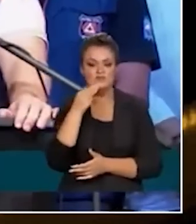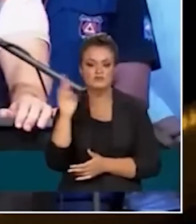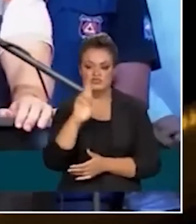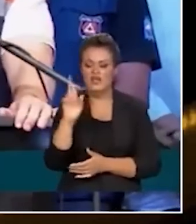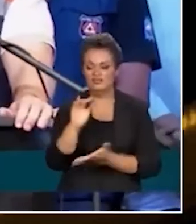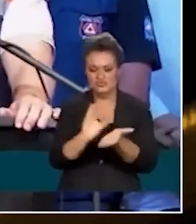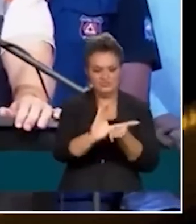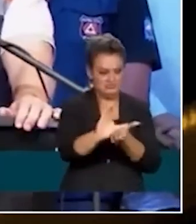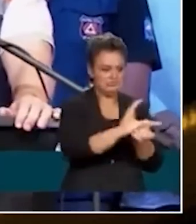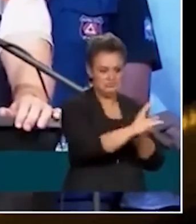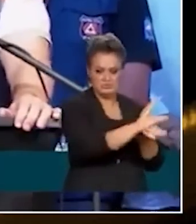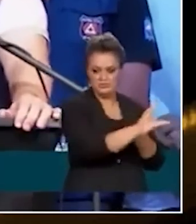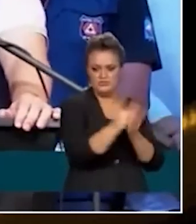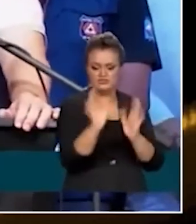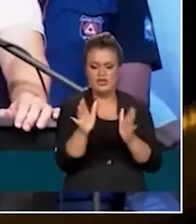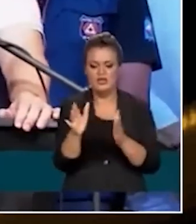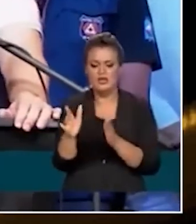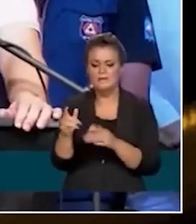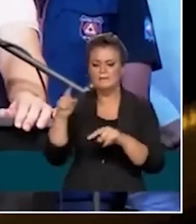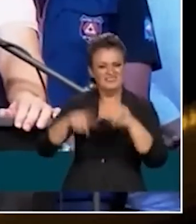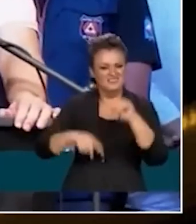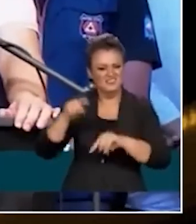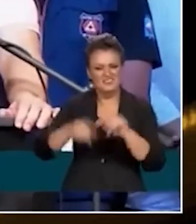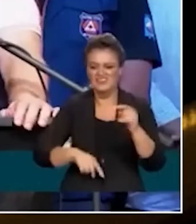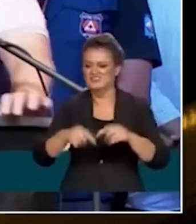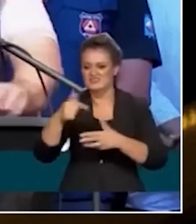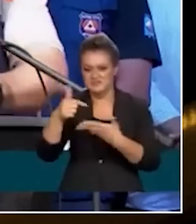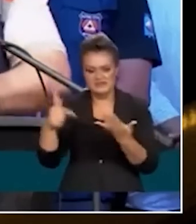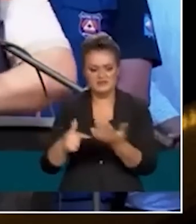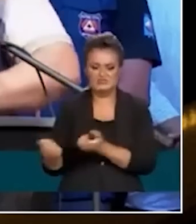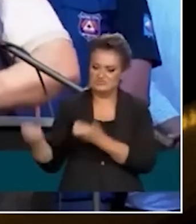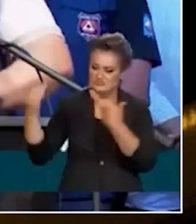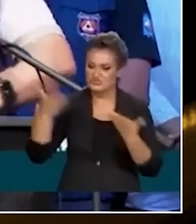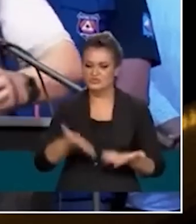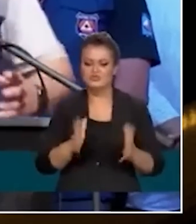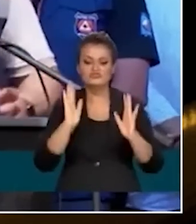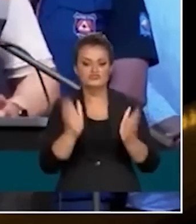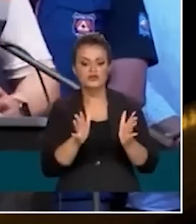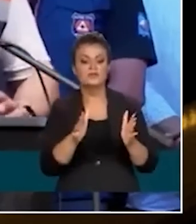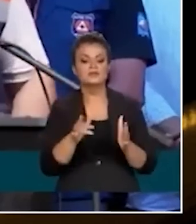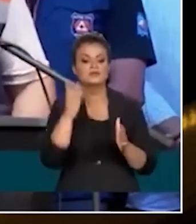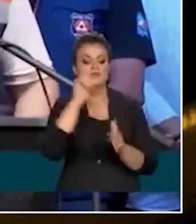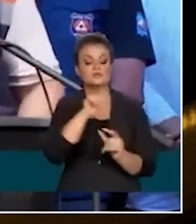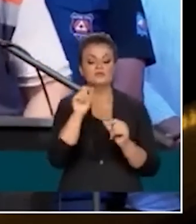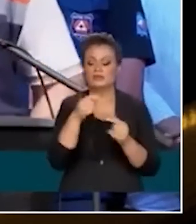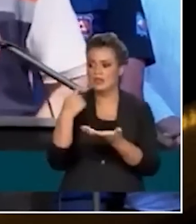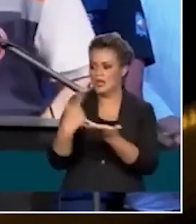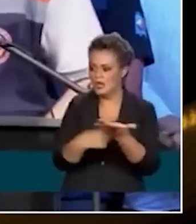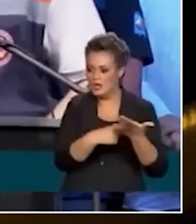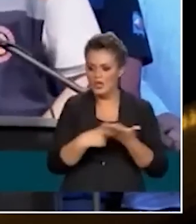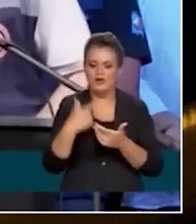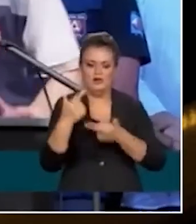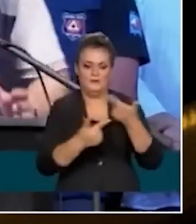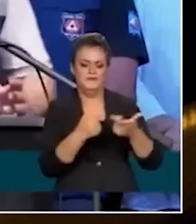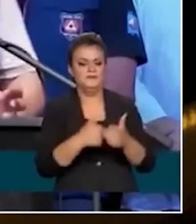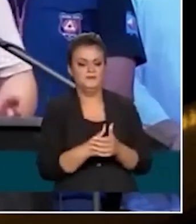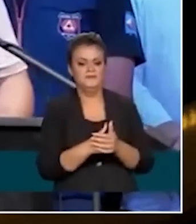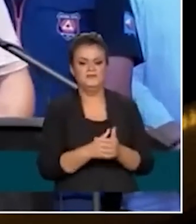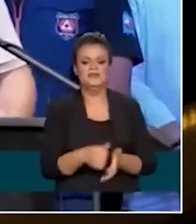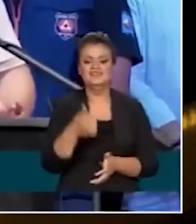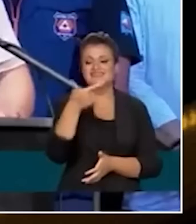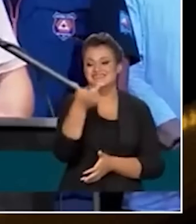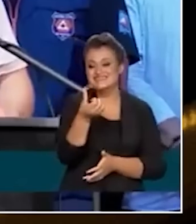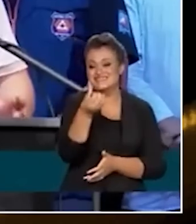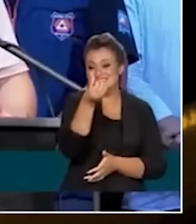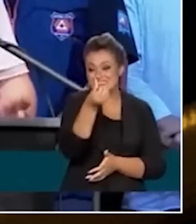mil funcionários para o centro Tudo andando ele volta para o palácio dos Campos Elíseos que já foi sede do